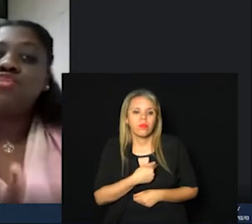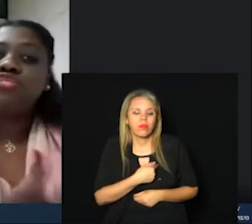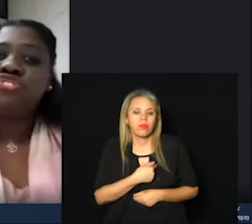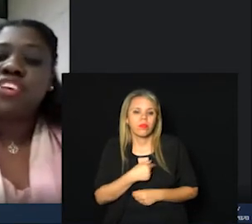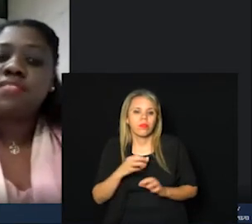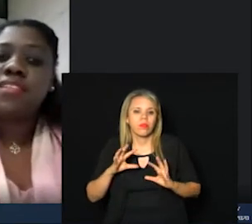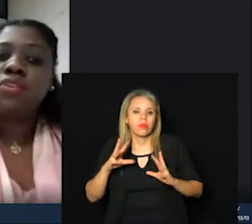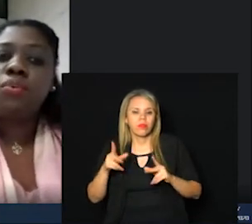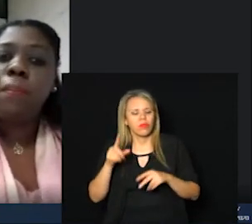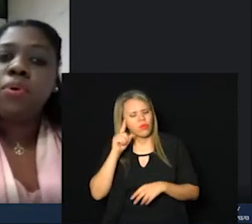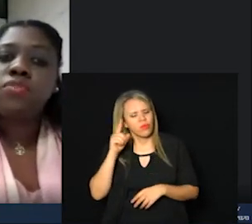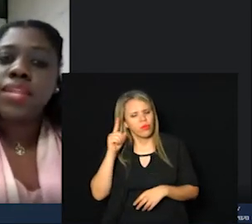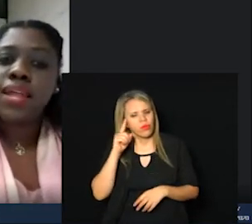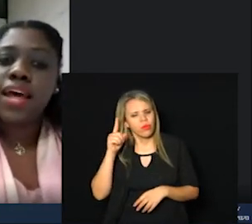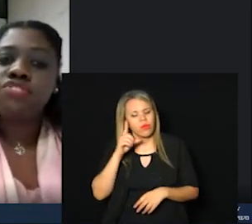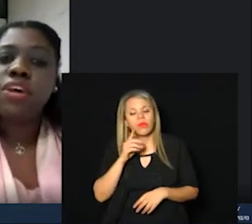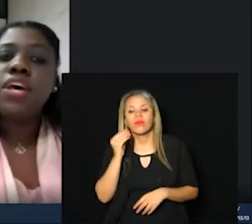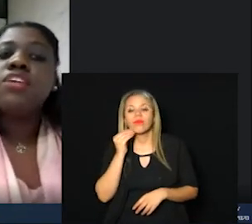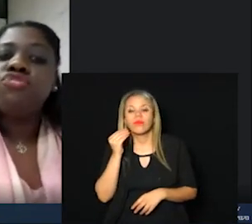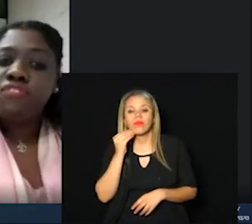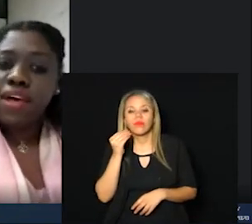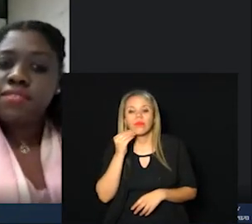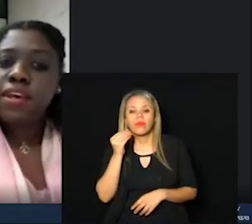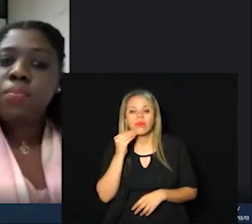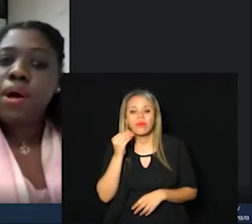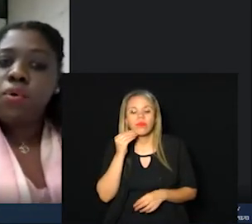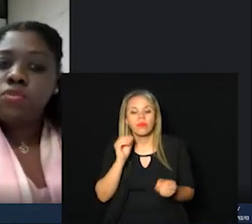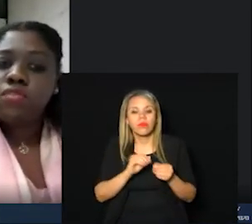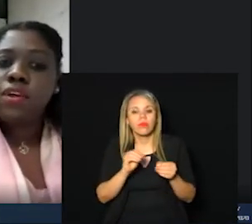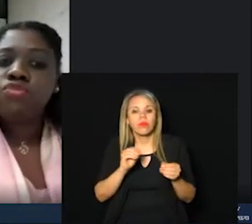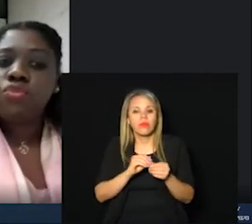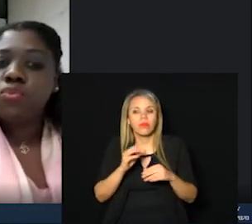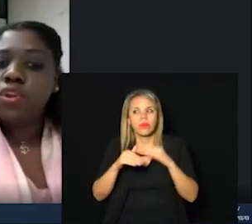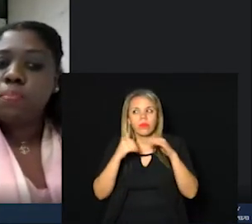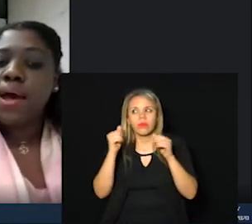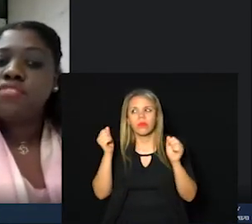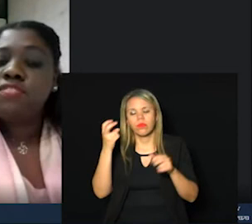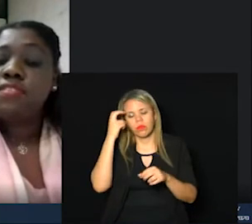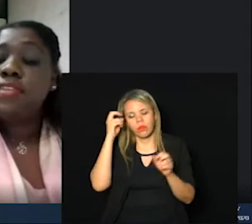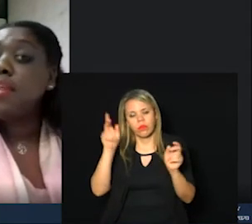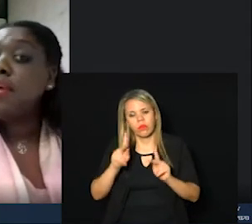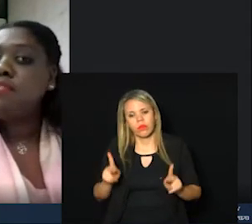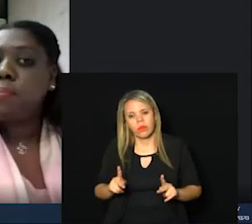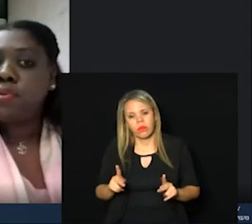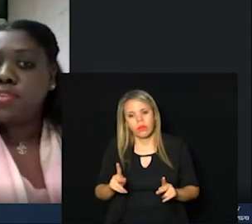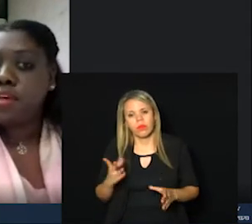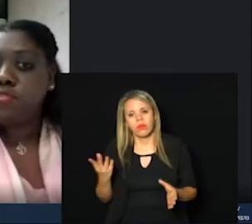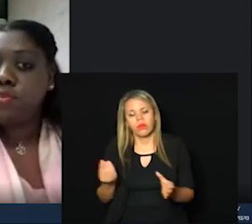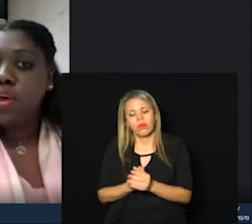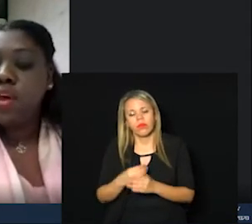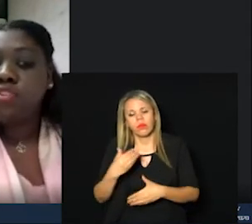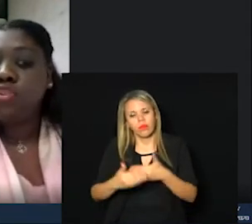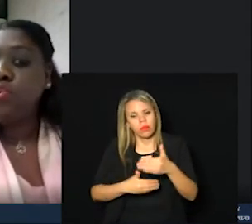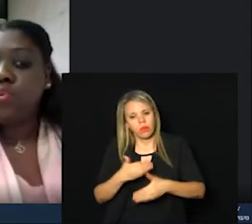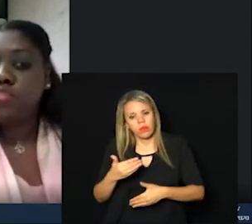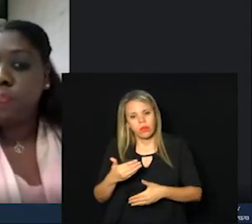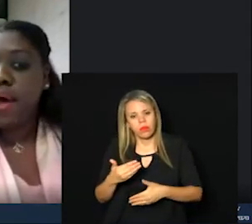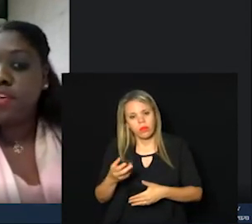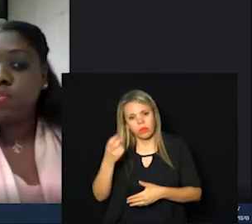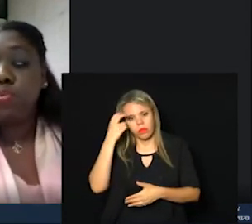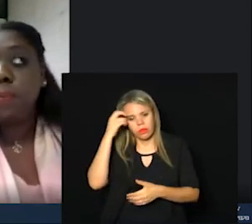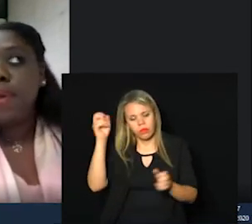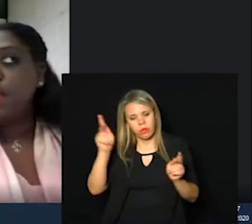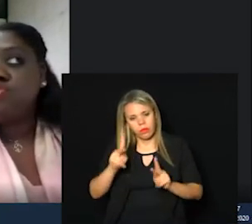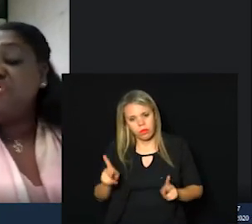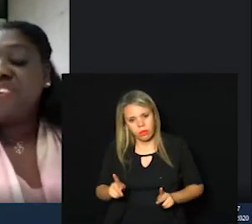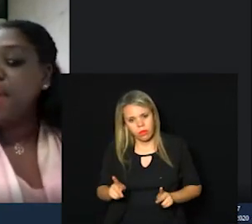todos os dias tendo oportunidade de fazer uma construção de cultura de paz, de se inserir nesse processo de cultura de paz